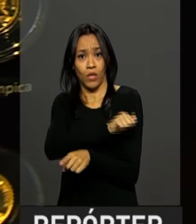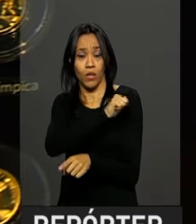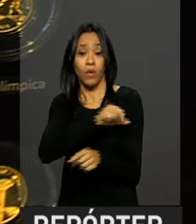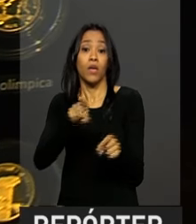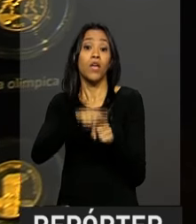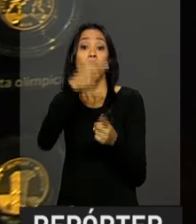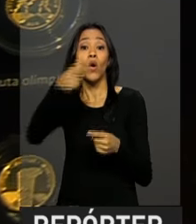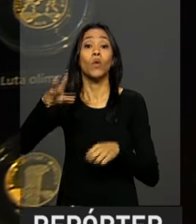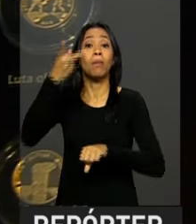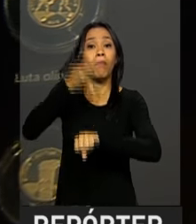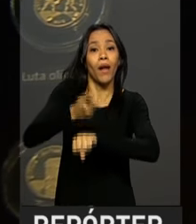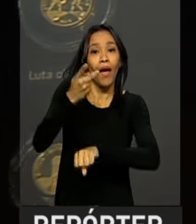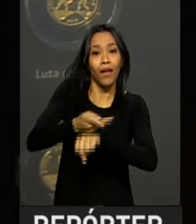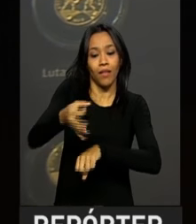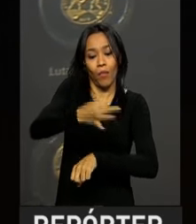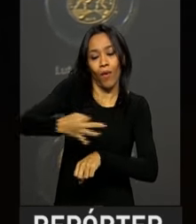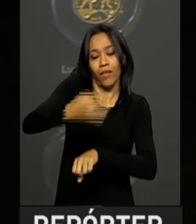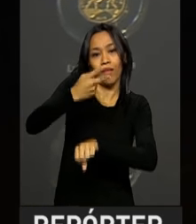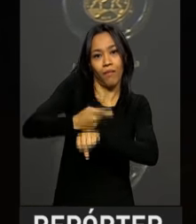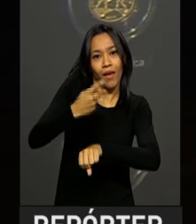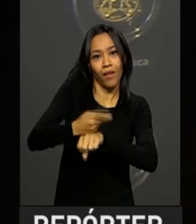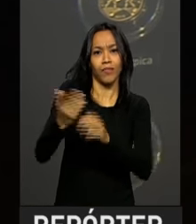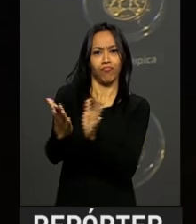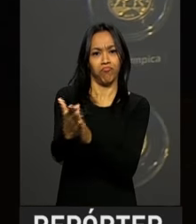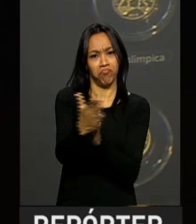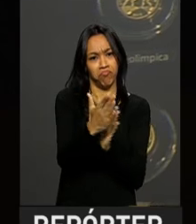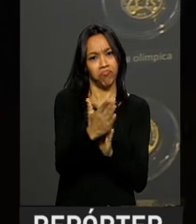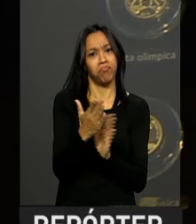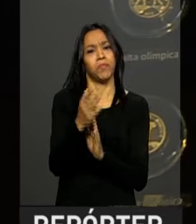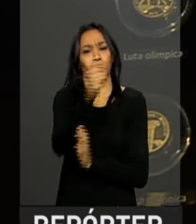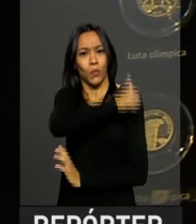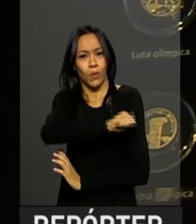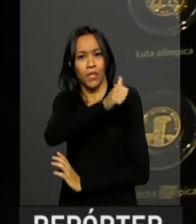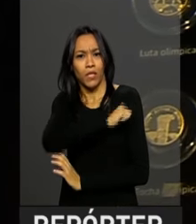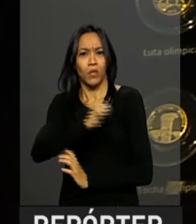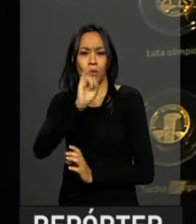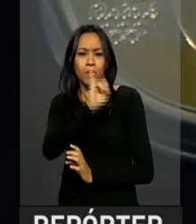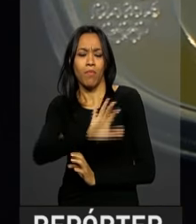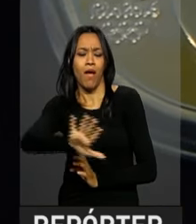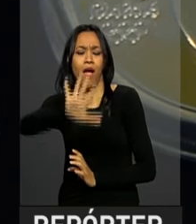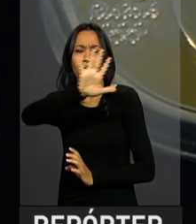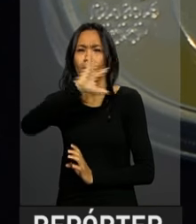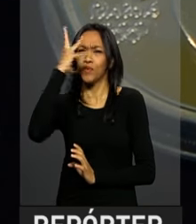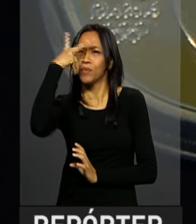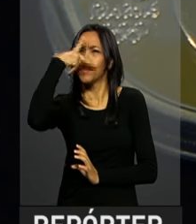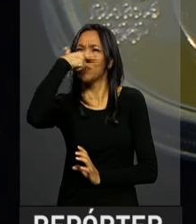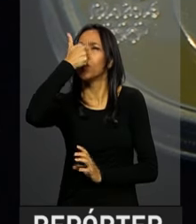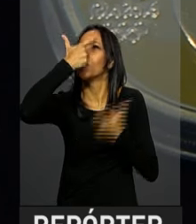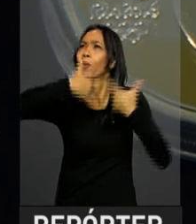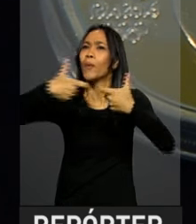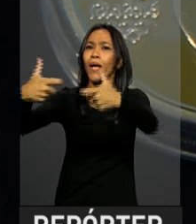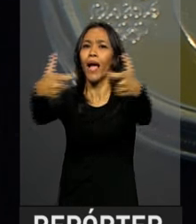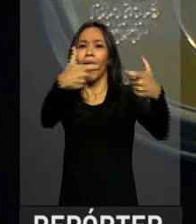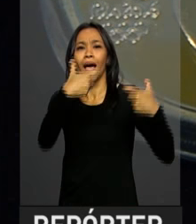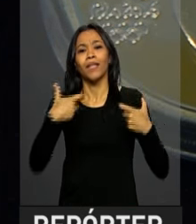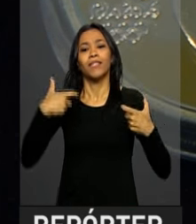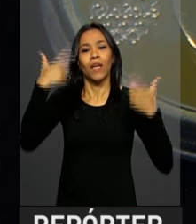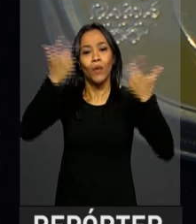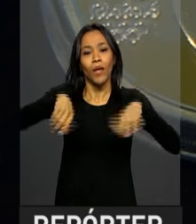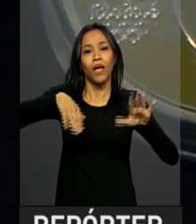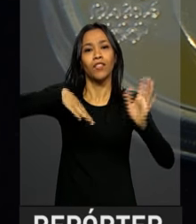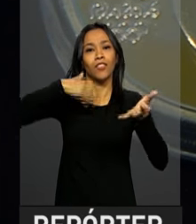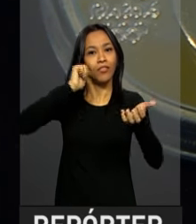das de prata que homenageiam à capital Fluminense com paisagens reconhecidas por serem locais de prática de